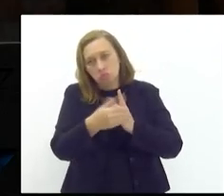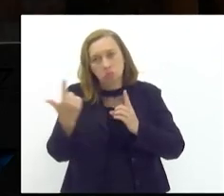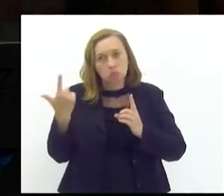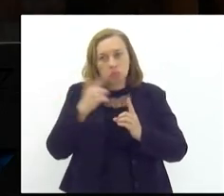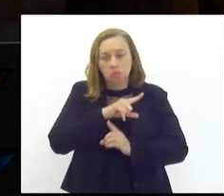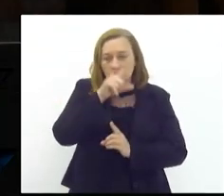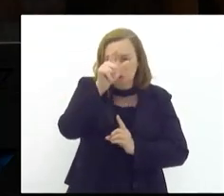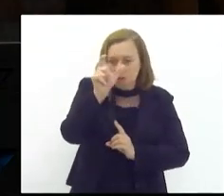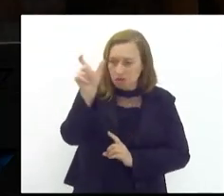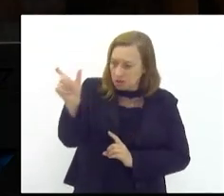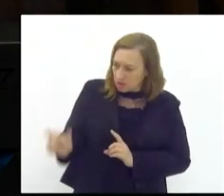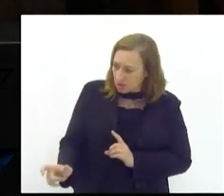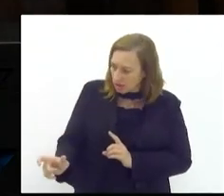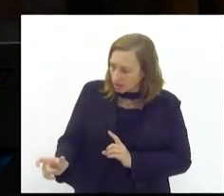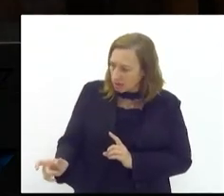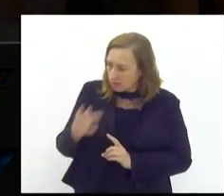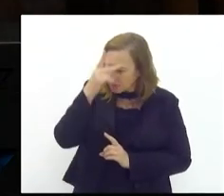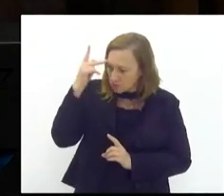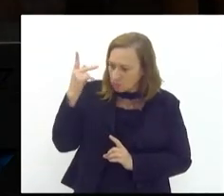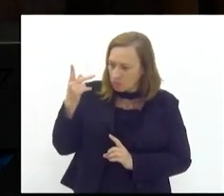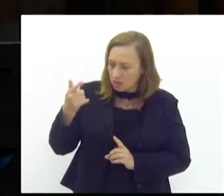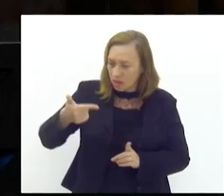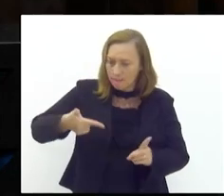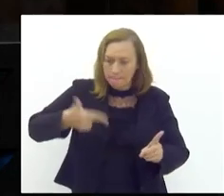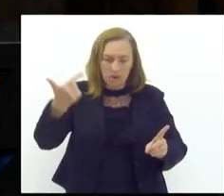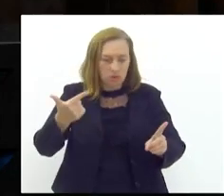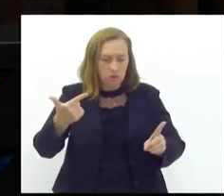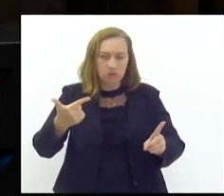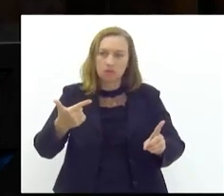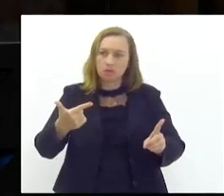essa pessoa que apertou o fuzil